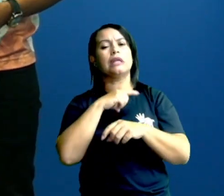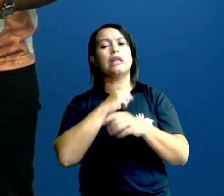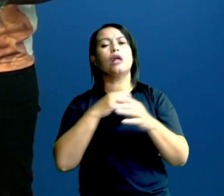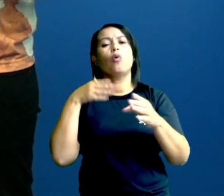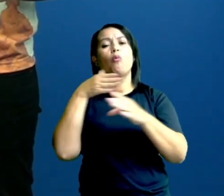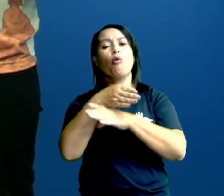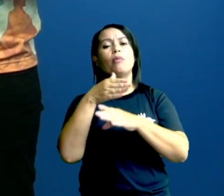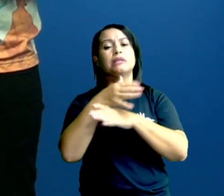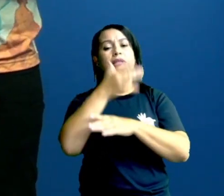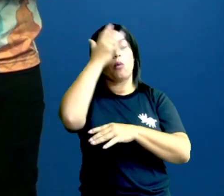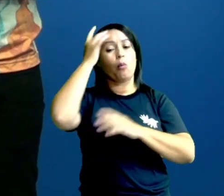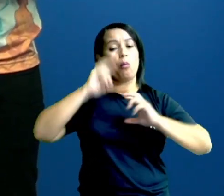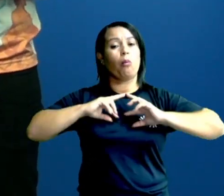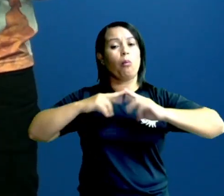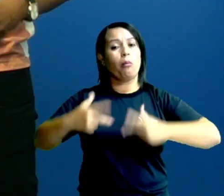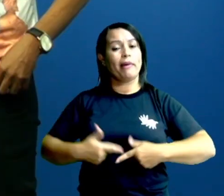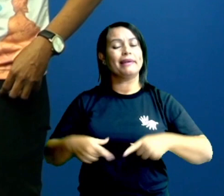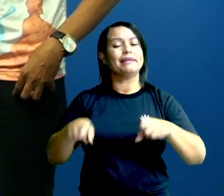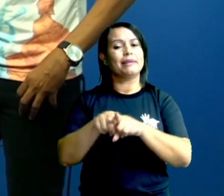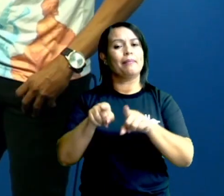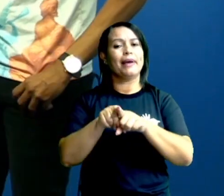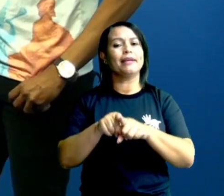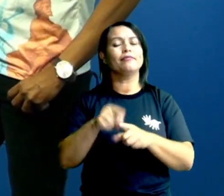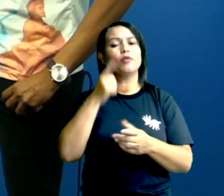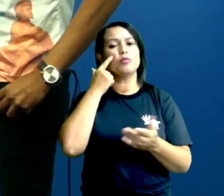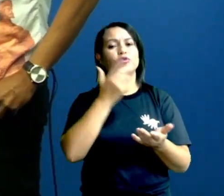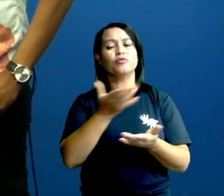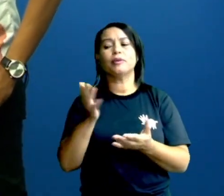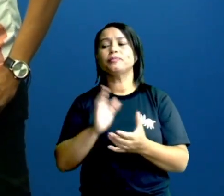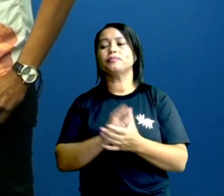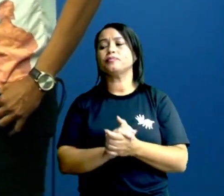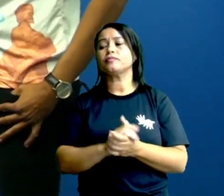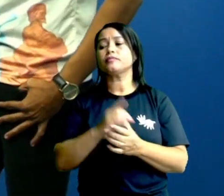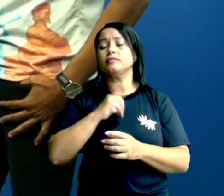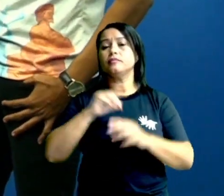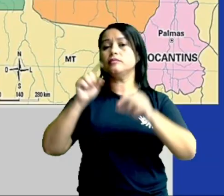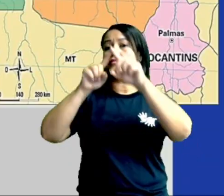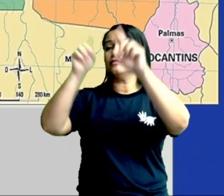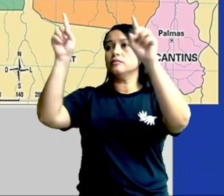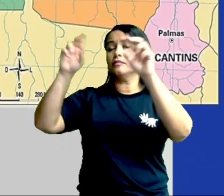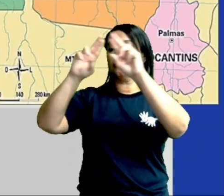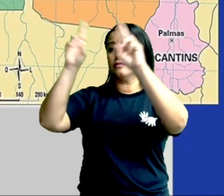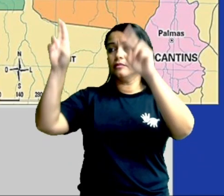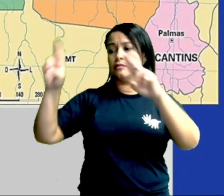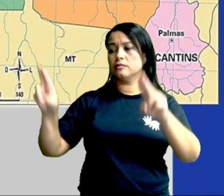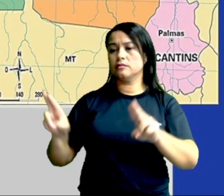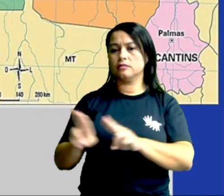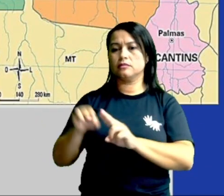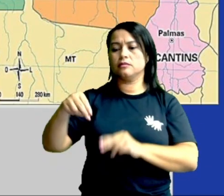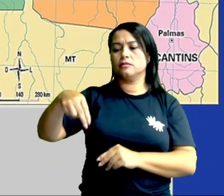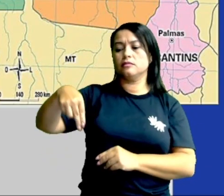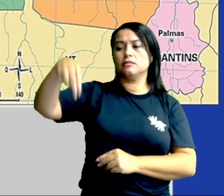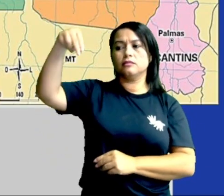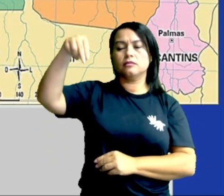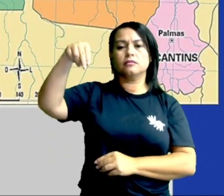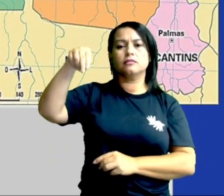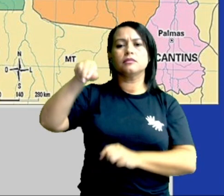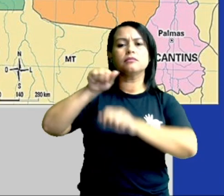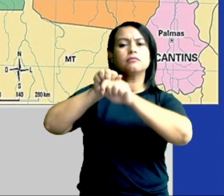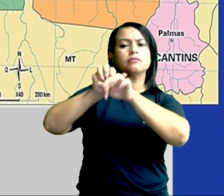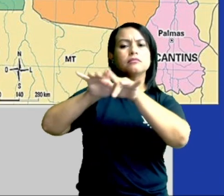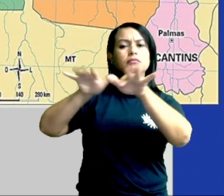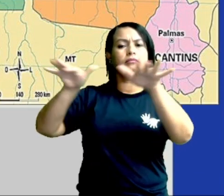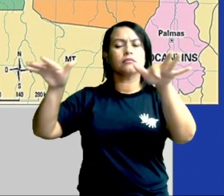humana né isso e a gente vai ver informações nesse sentido Tá bom então aqui tá o mapa da região norte a distribuição dos